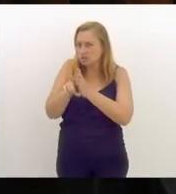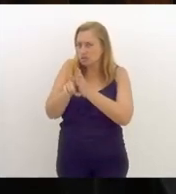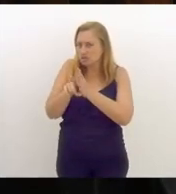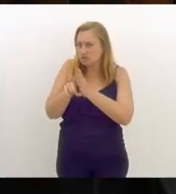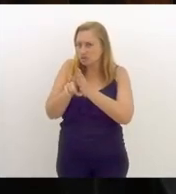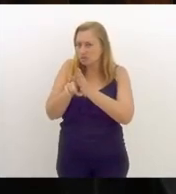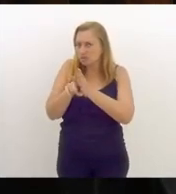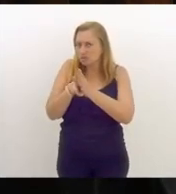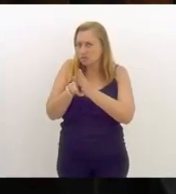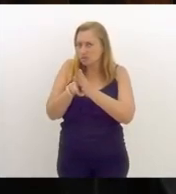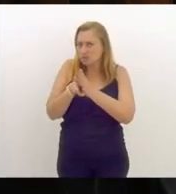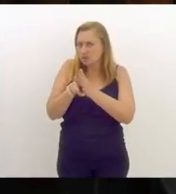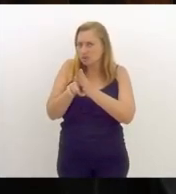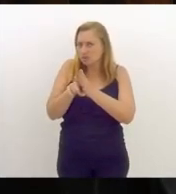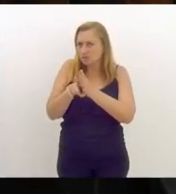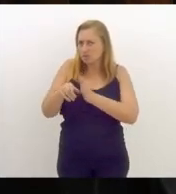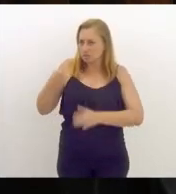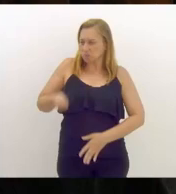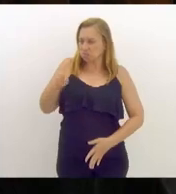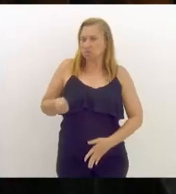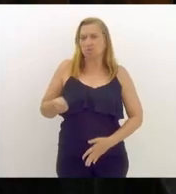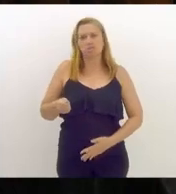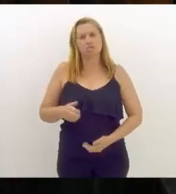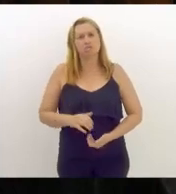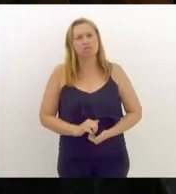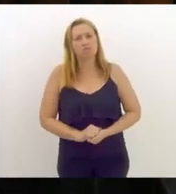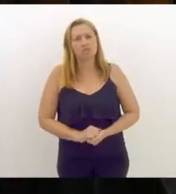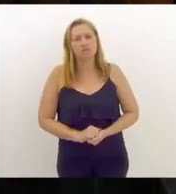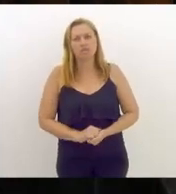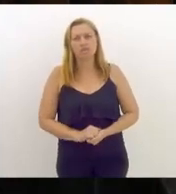é típico de regimes autoritários